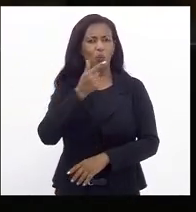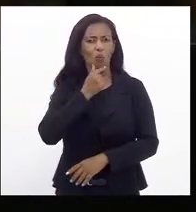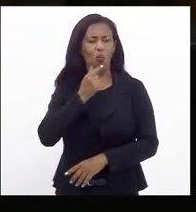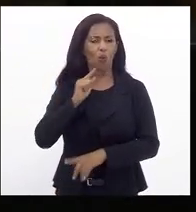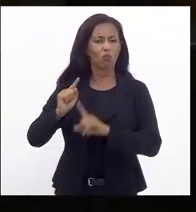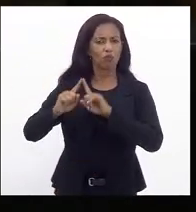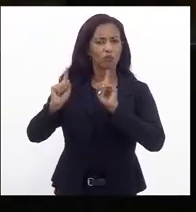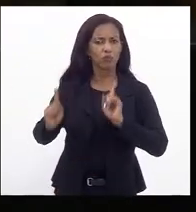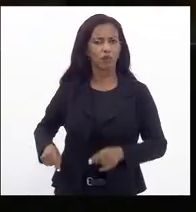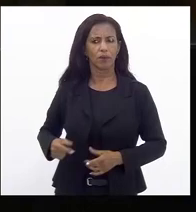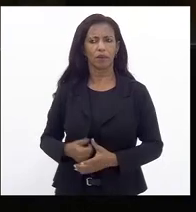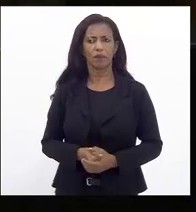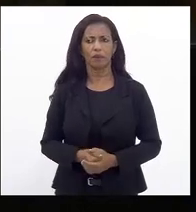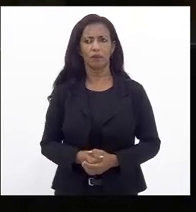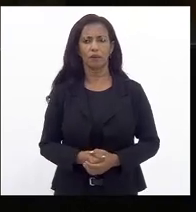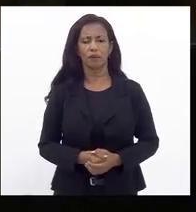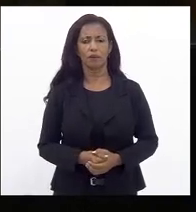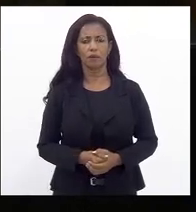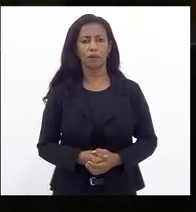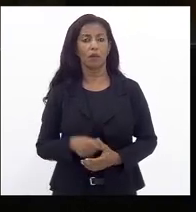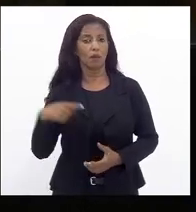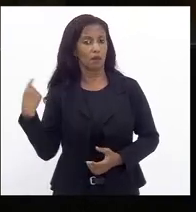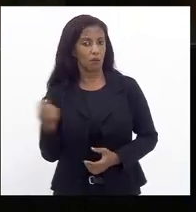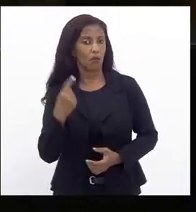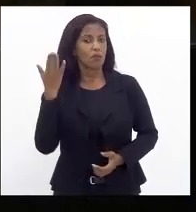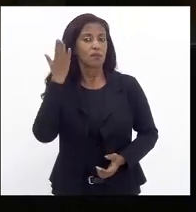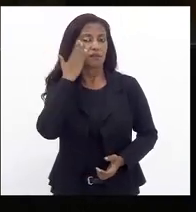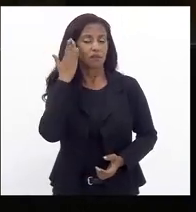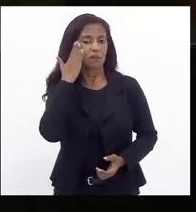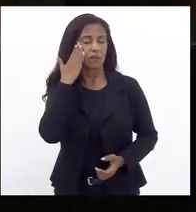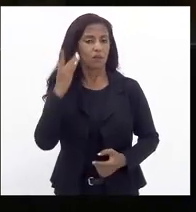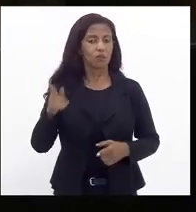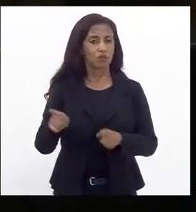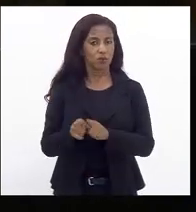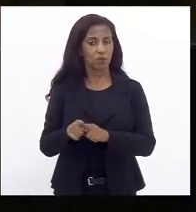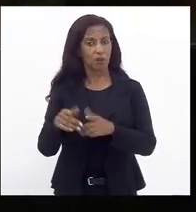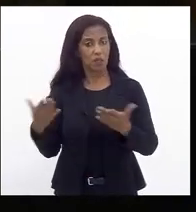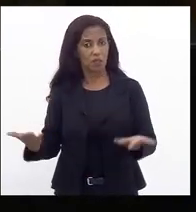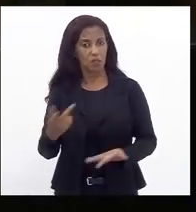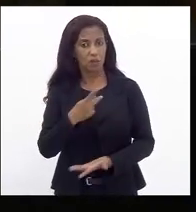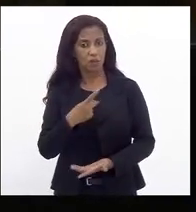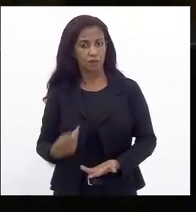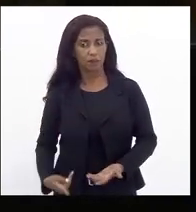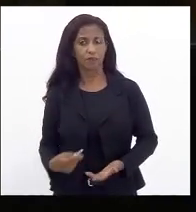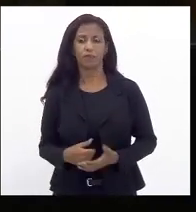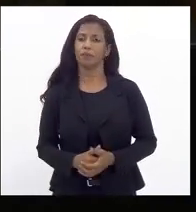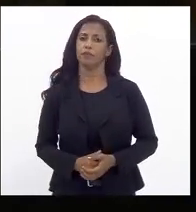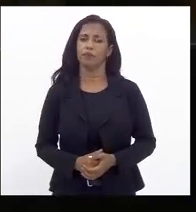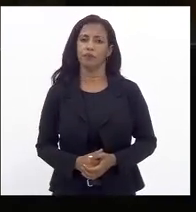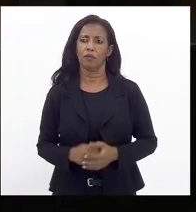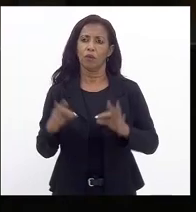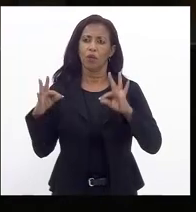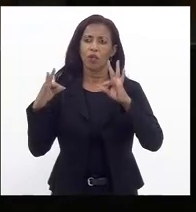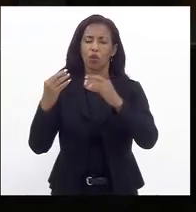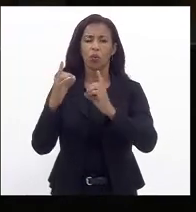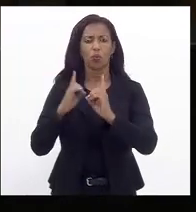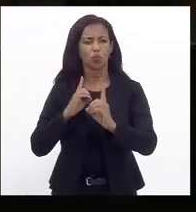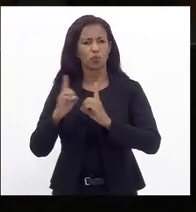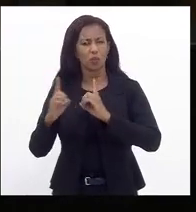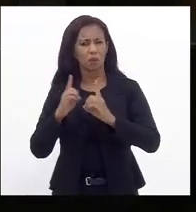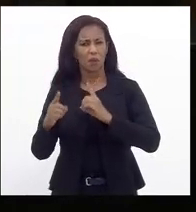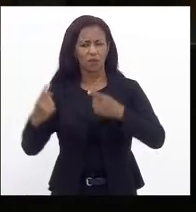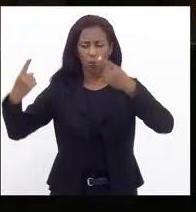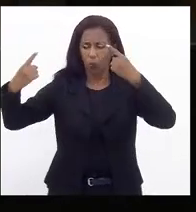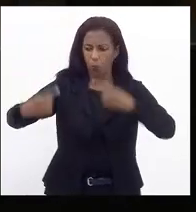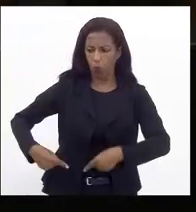servidores do Estado e a gente sabe inclusive senhor presidente que todo debate